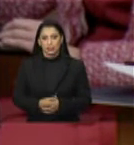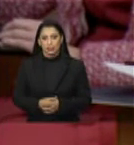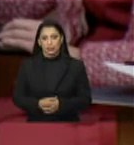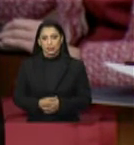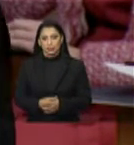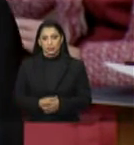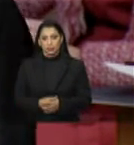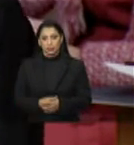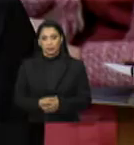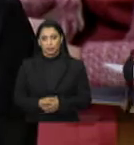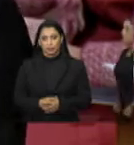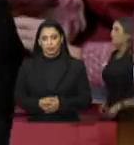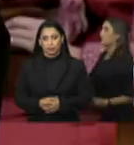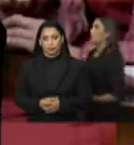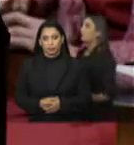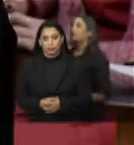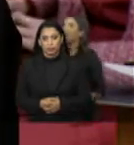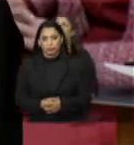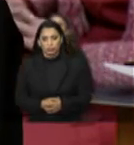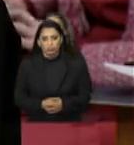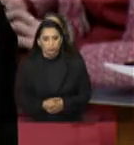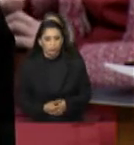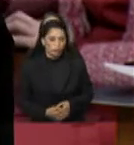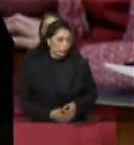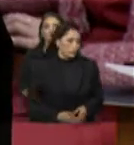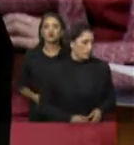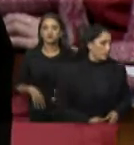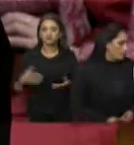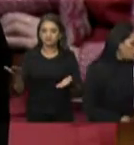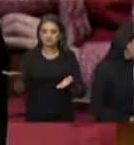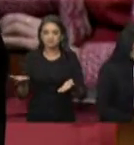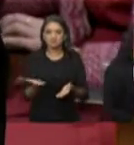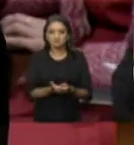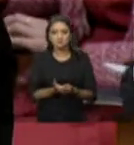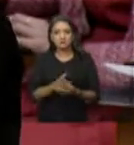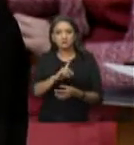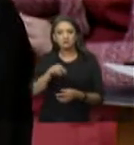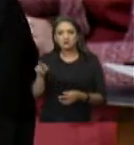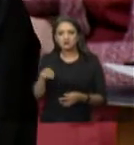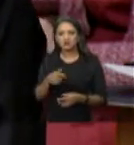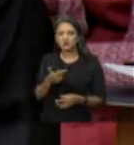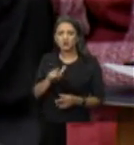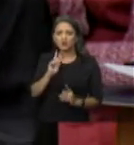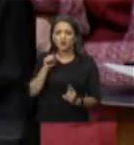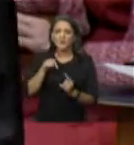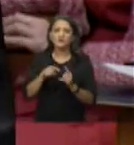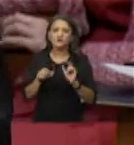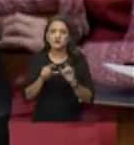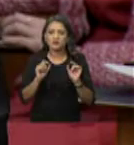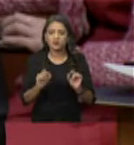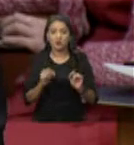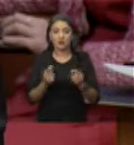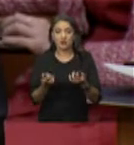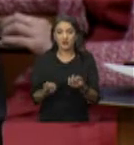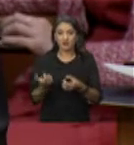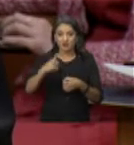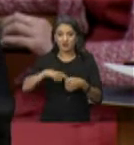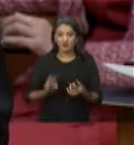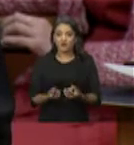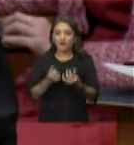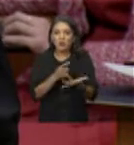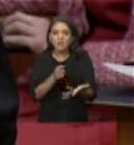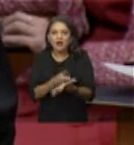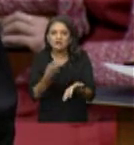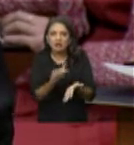que a ação rescisória não vai não tem um condão de proporcionar restituição dos valores que foram pagos